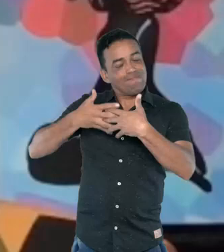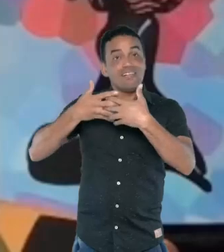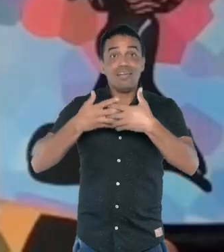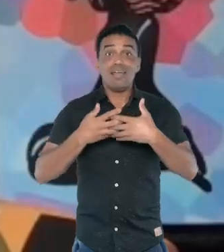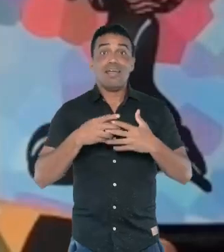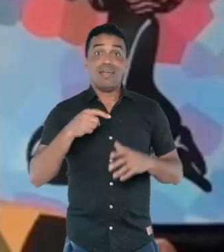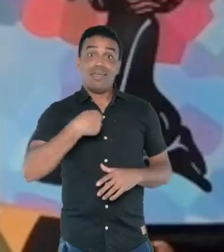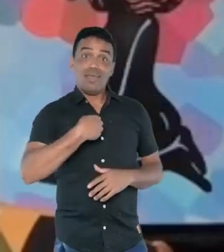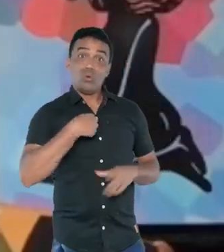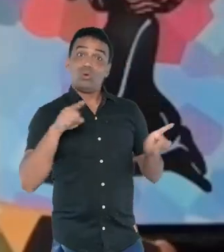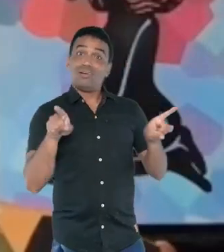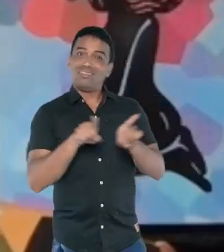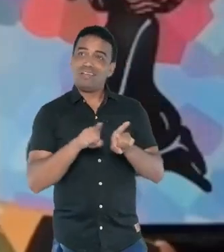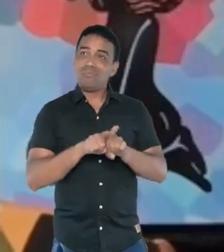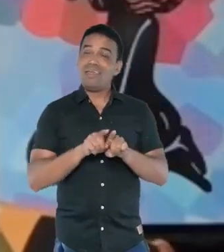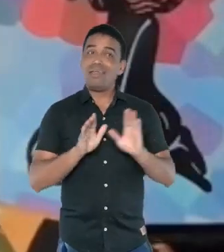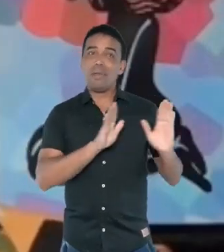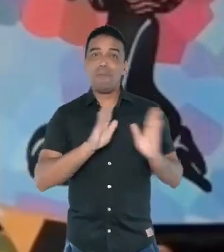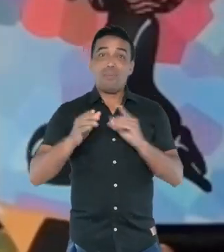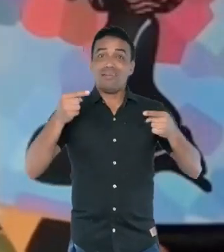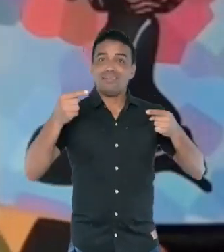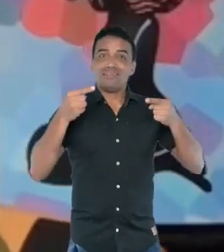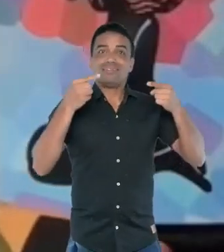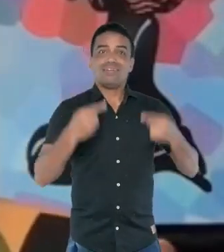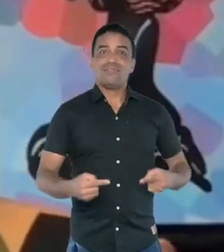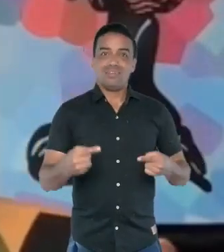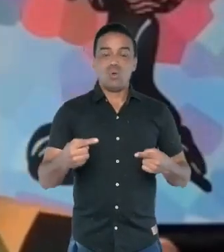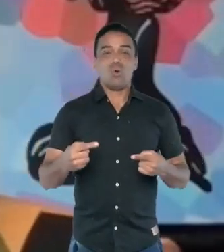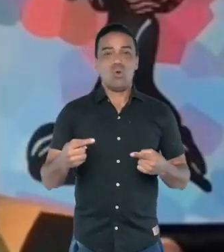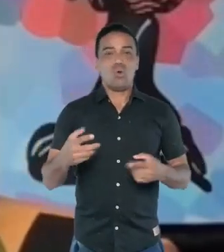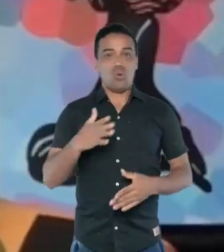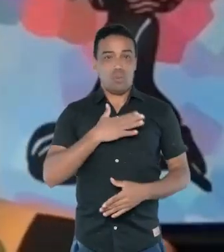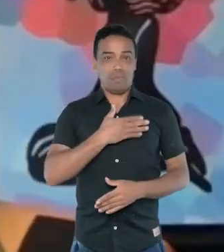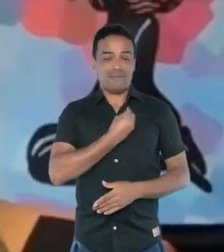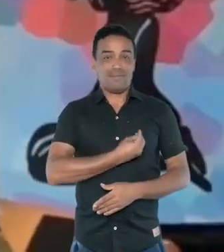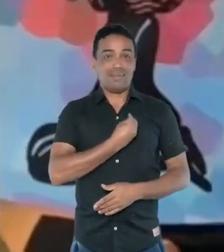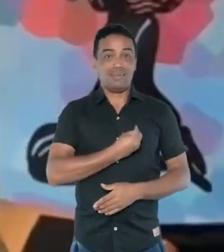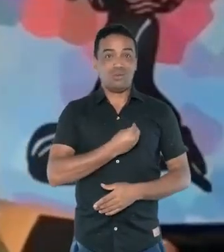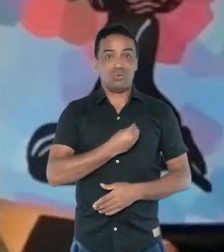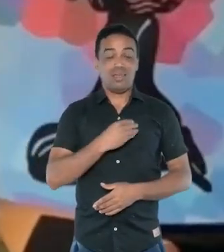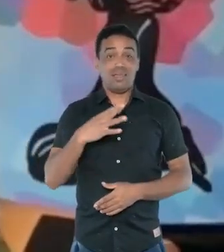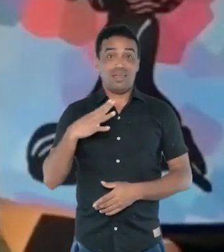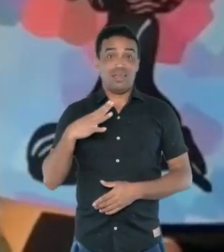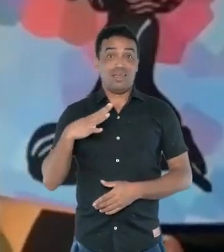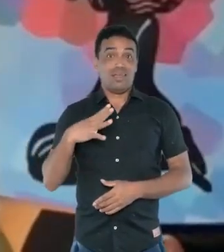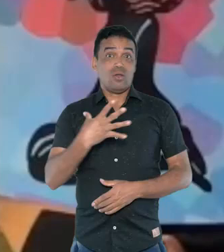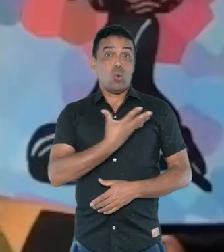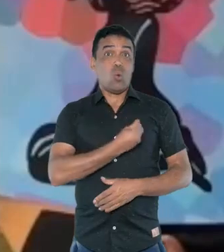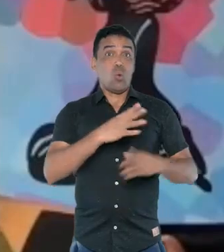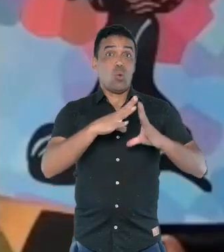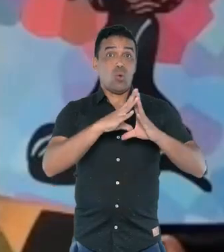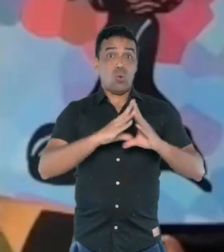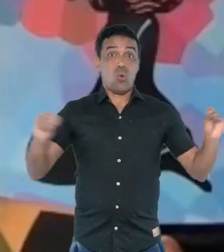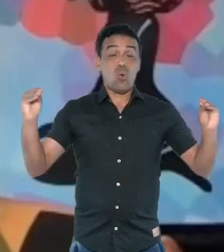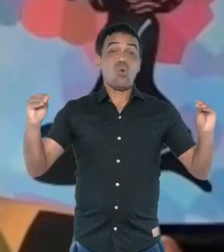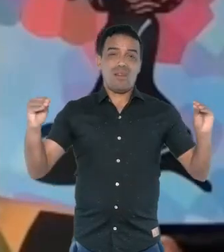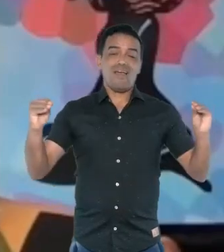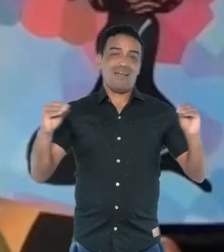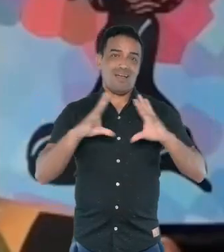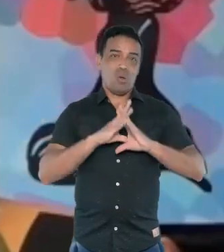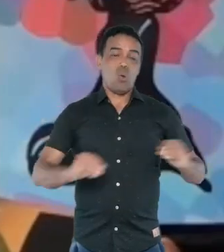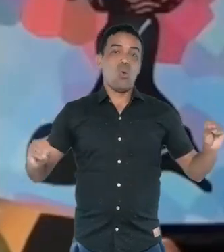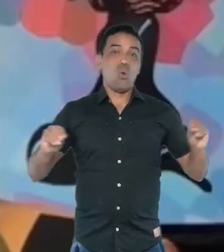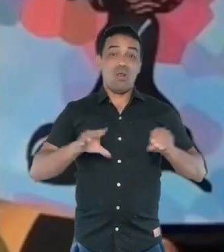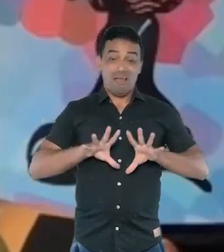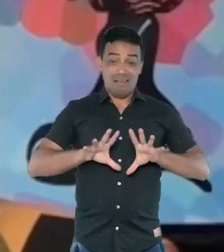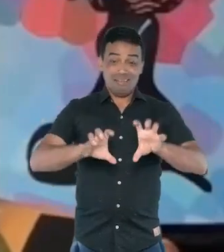por um momento que é o momento mais desafiador da minha vida, que é a jornada de cura de um câncer agressivo, né? E